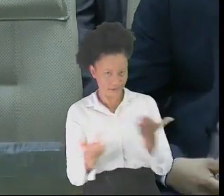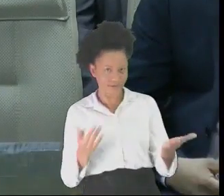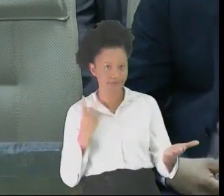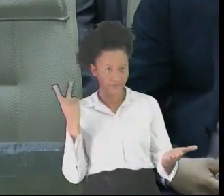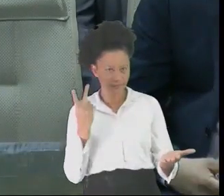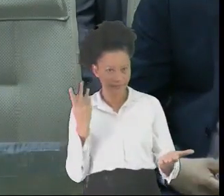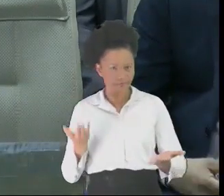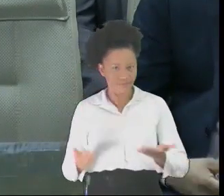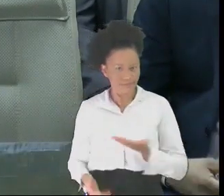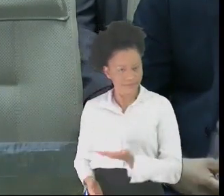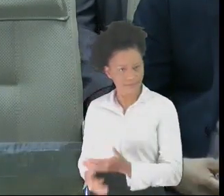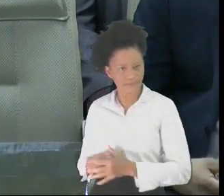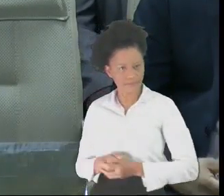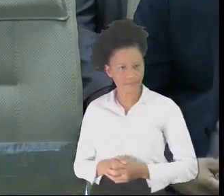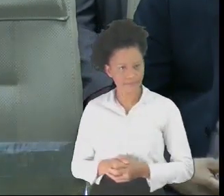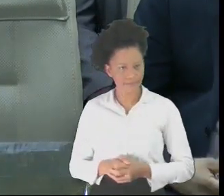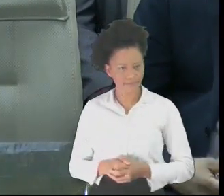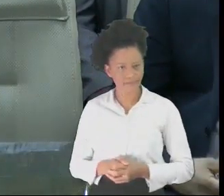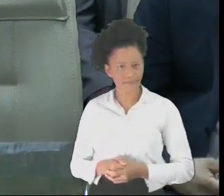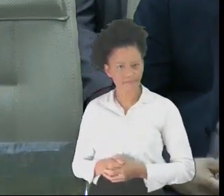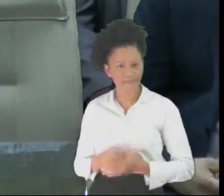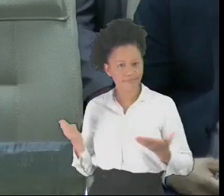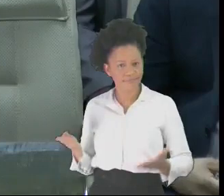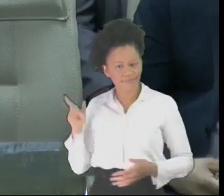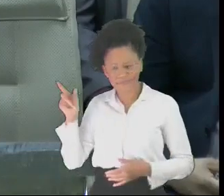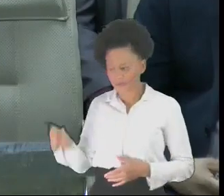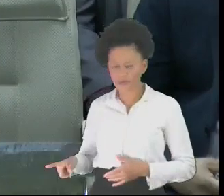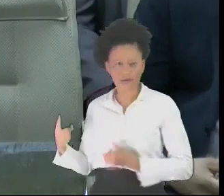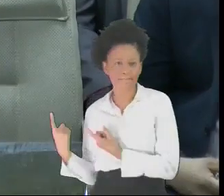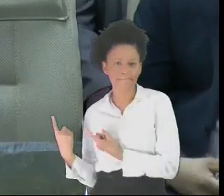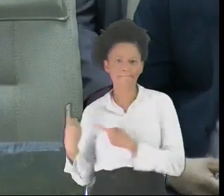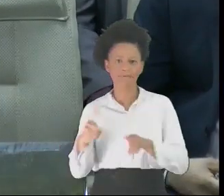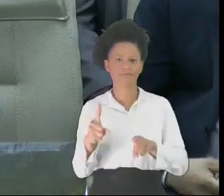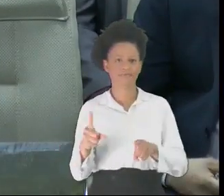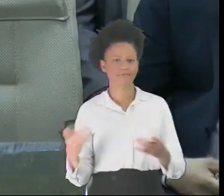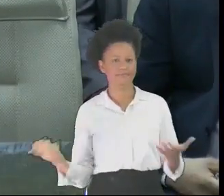Estão sabendo da história? Isso é uma afronta.